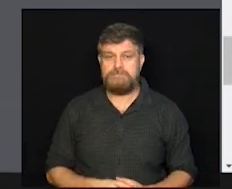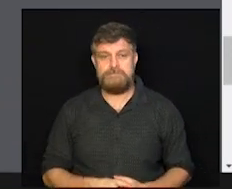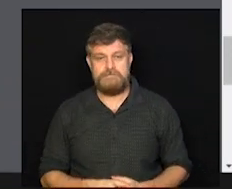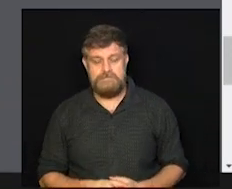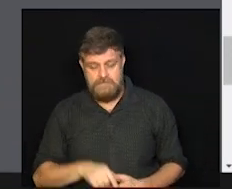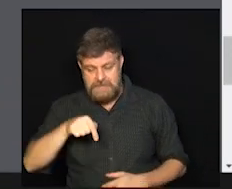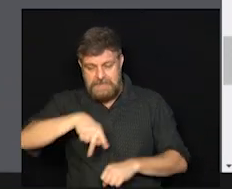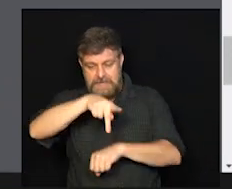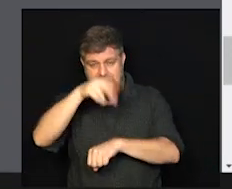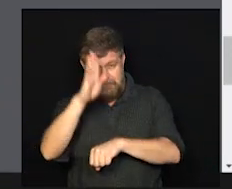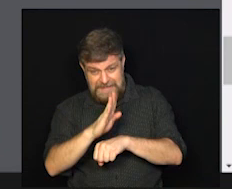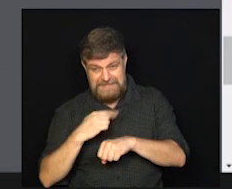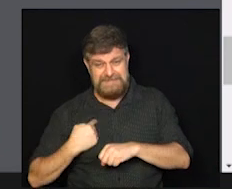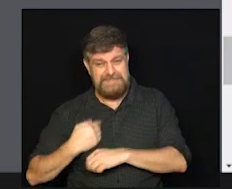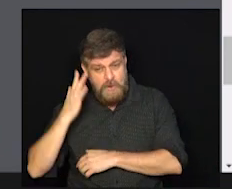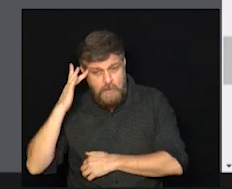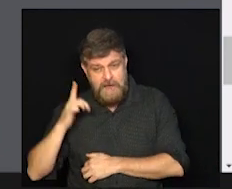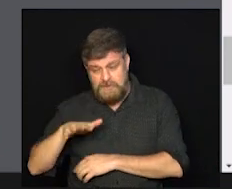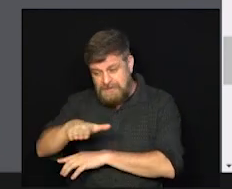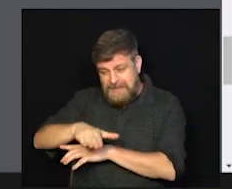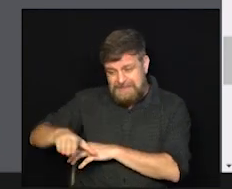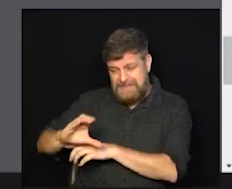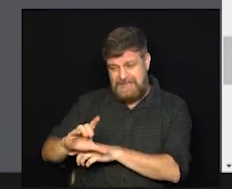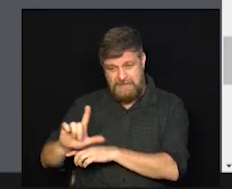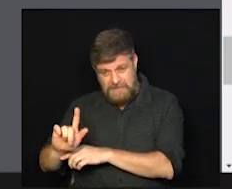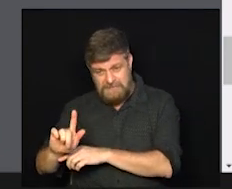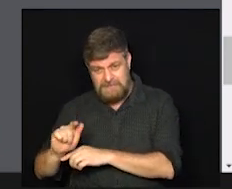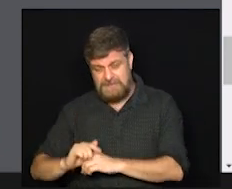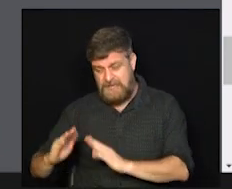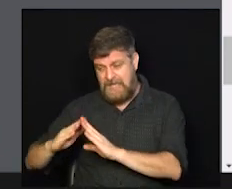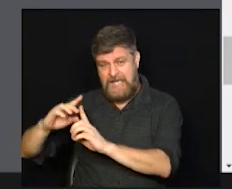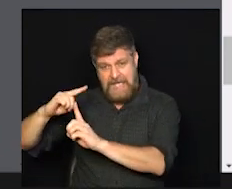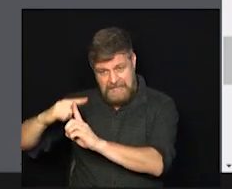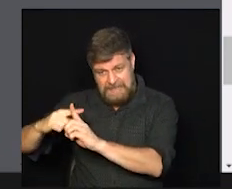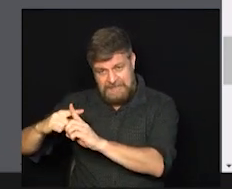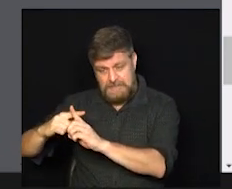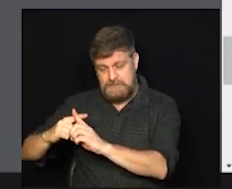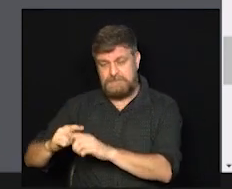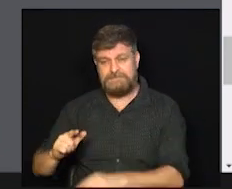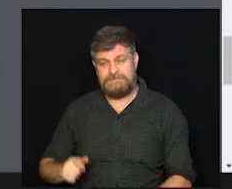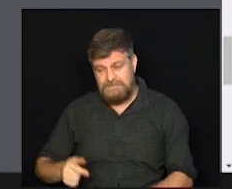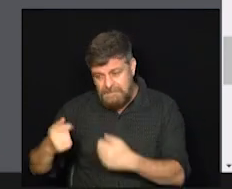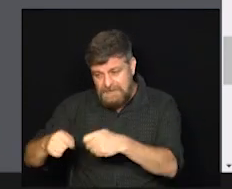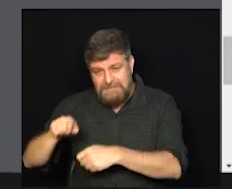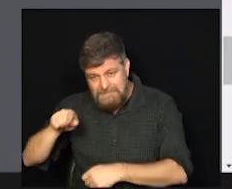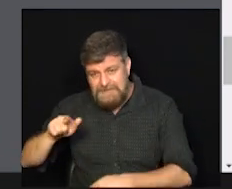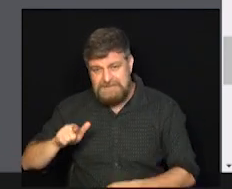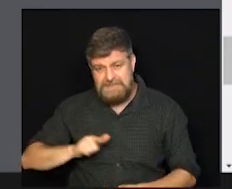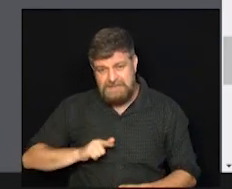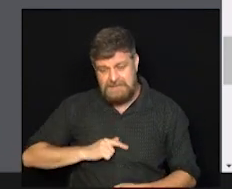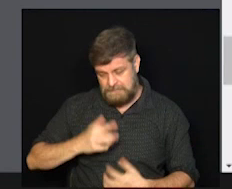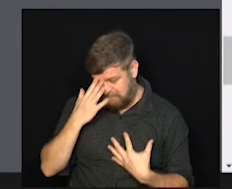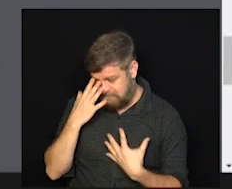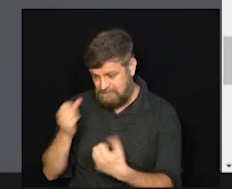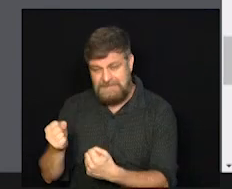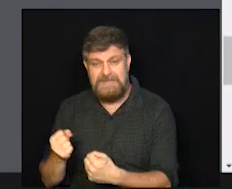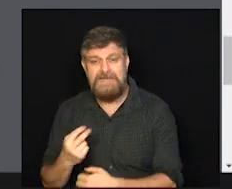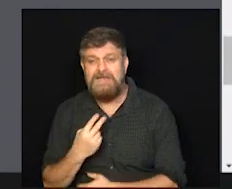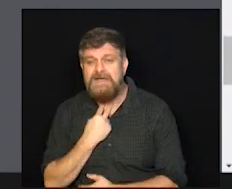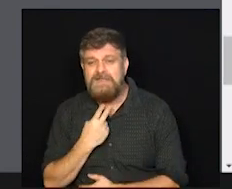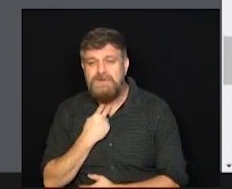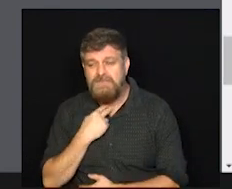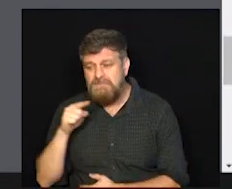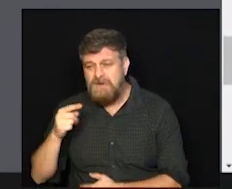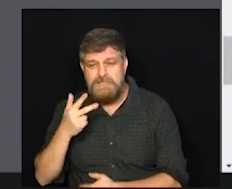também acho, até na nossa própria região, o commodity religioso precisa ser revisto. Nós não podemos mais ver as igrejas que oferecem um